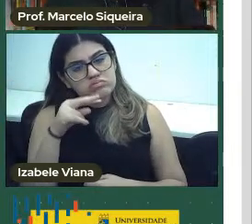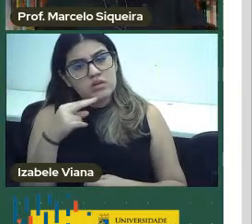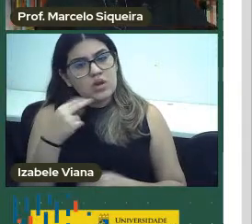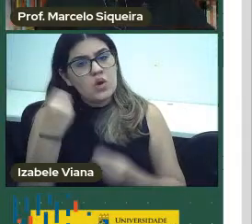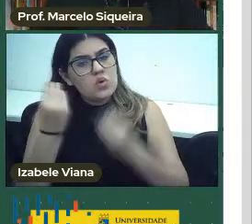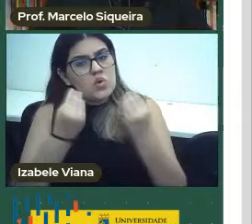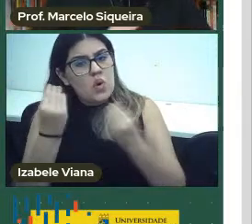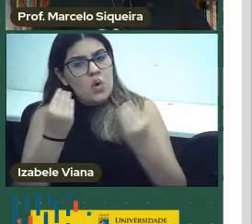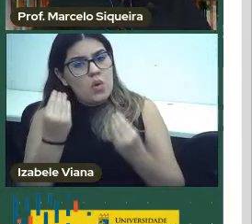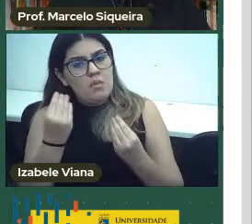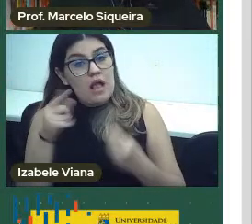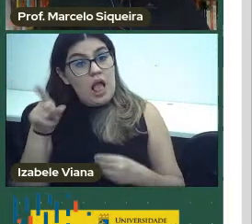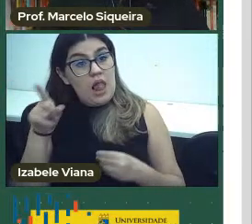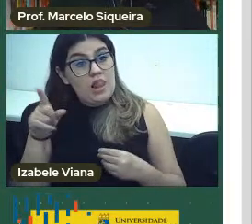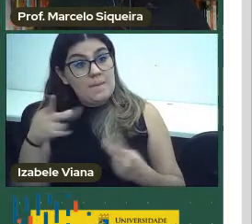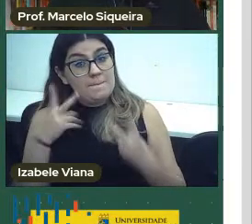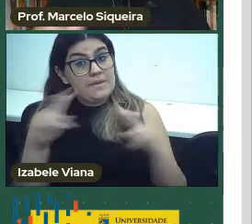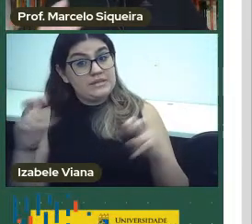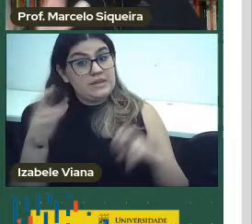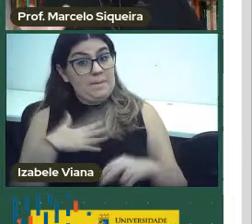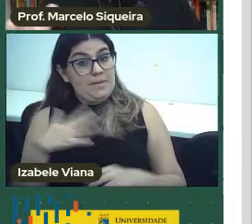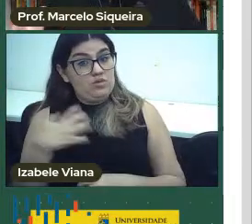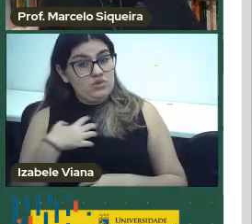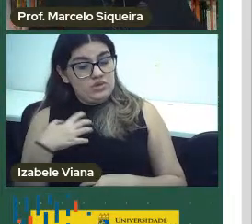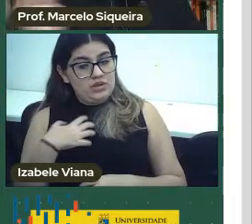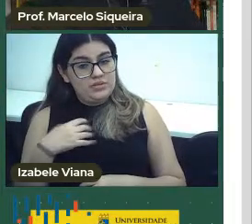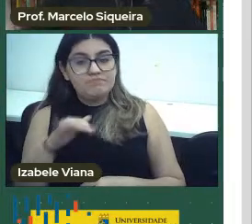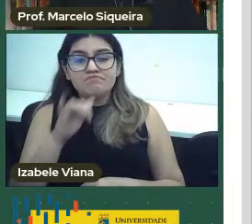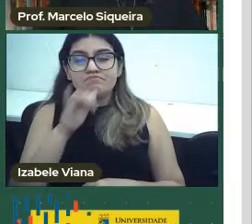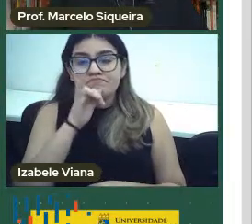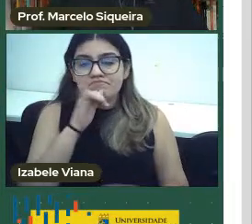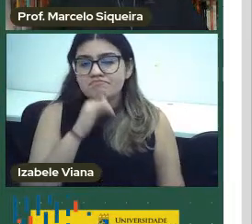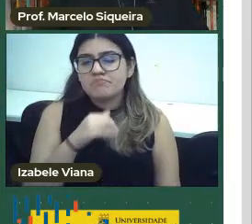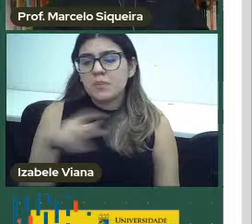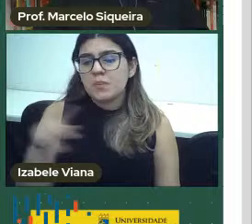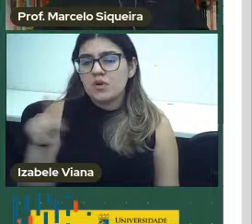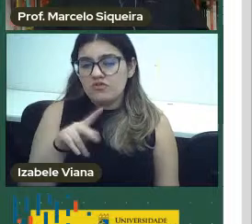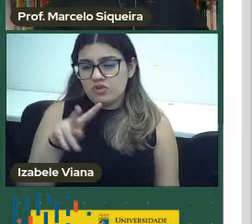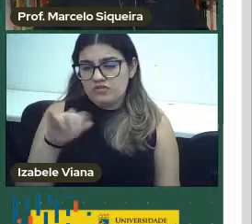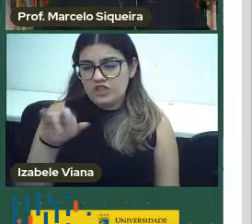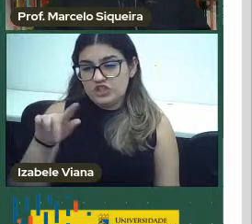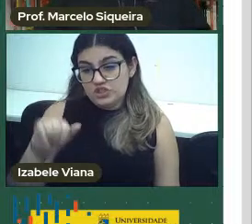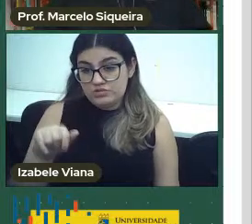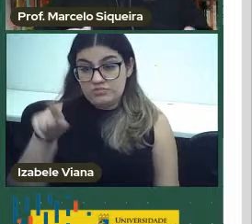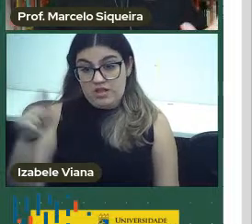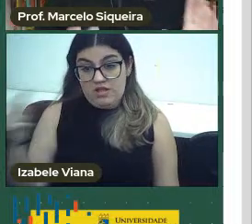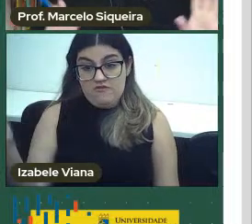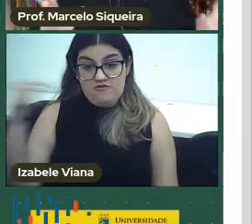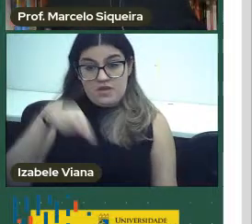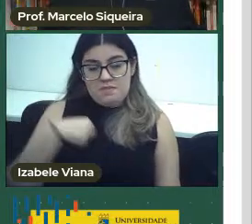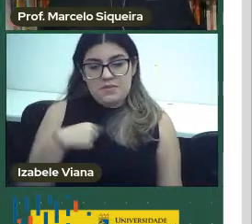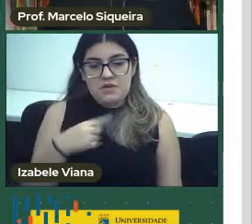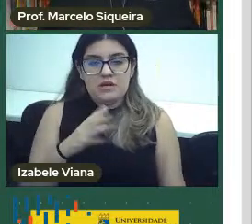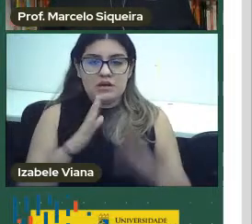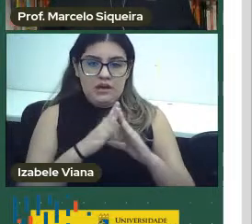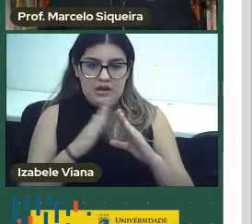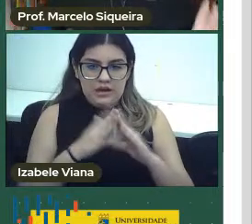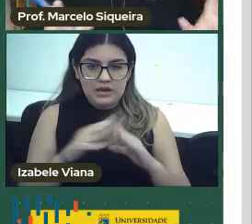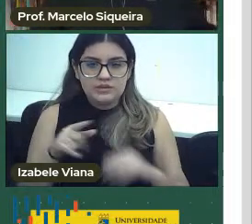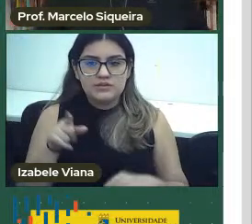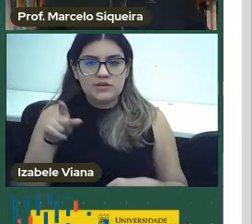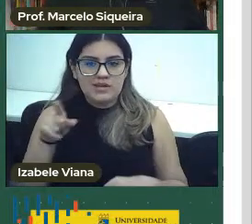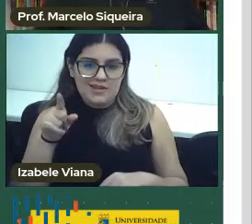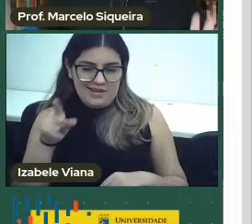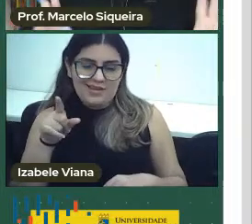ali. Agora, vamos imaginar que a professora Virgínia venha aqui na minha casa. Olhe ela como bibliotecária,